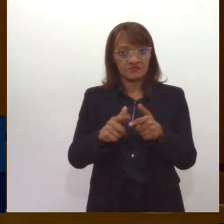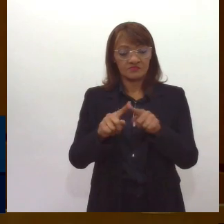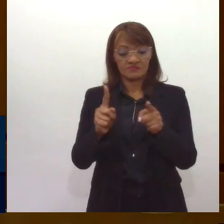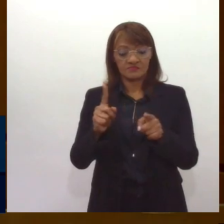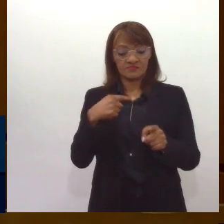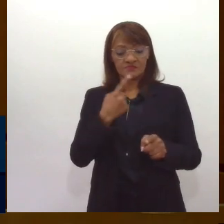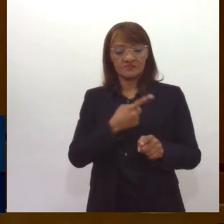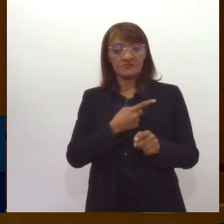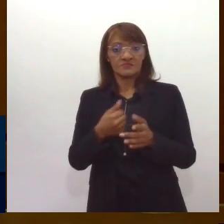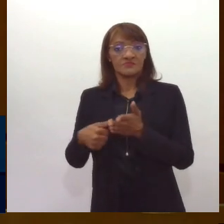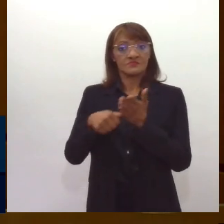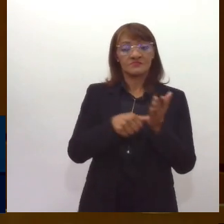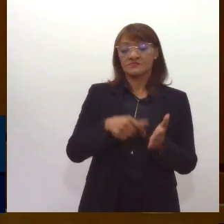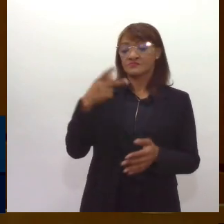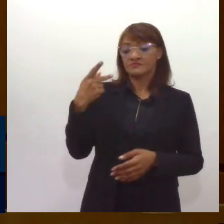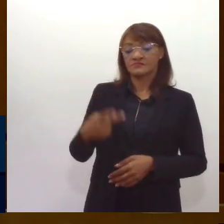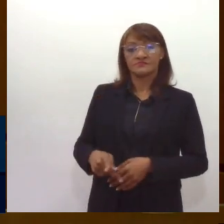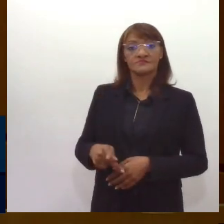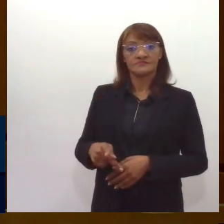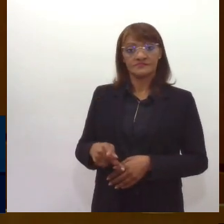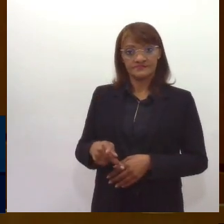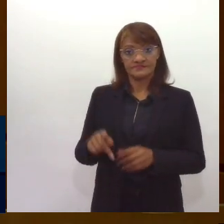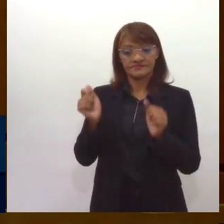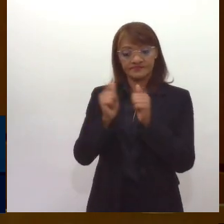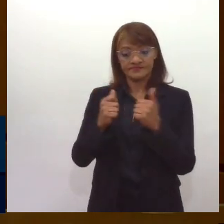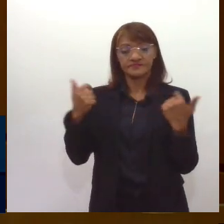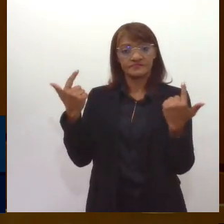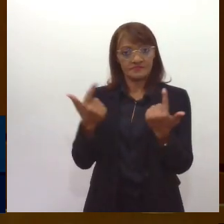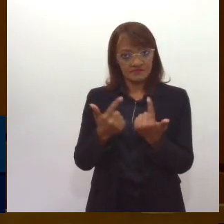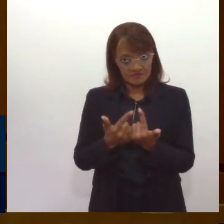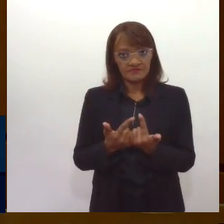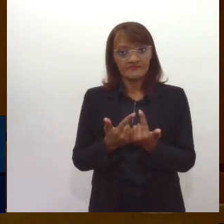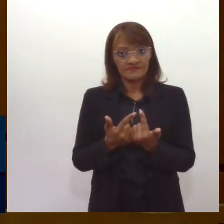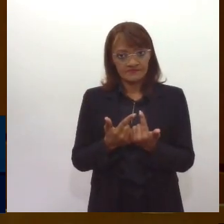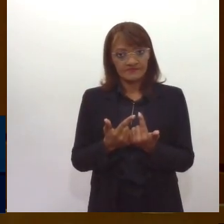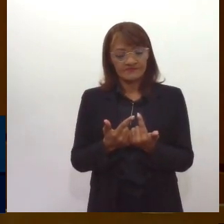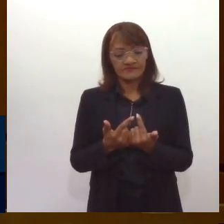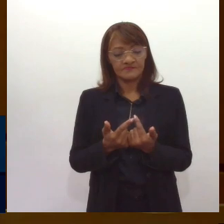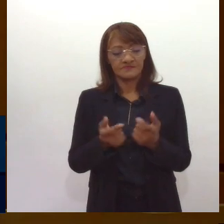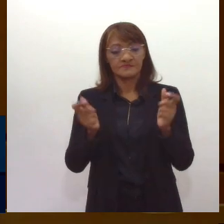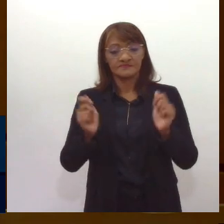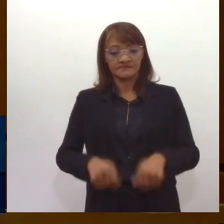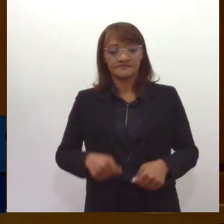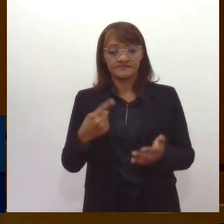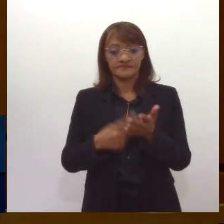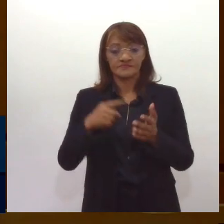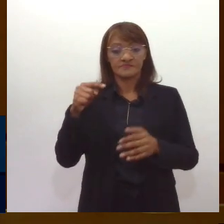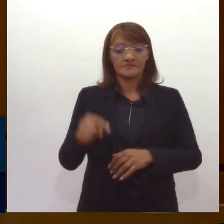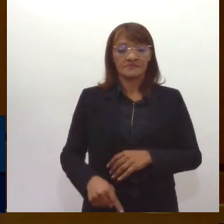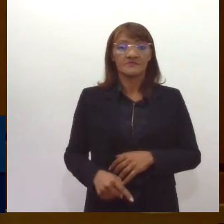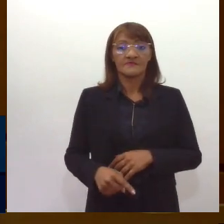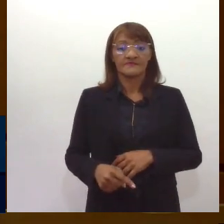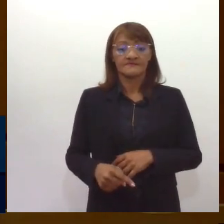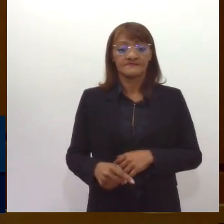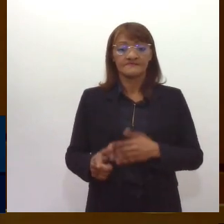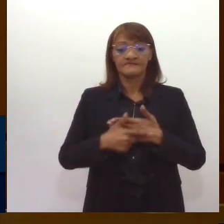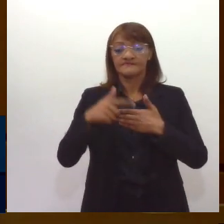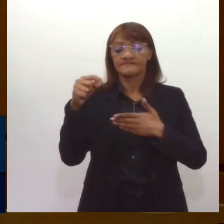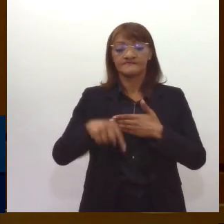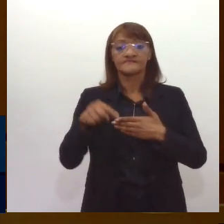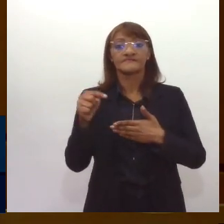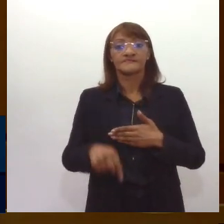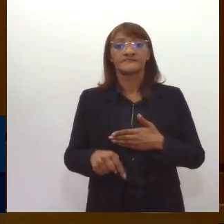Estadual, provocar a realização do plebiscito, que é papel desta casa conforme a